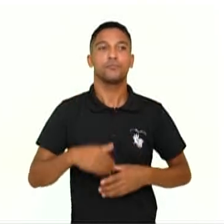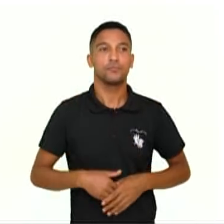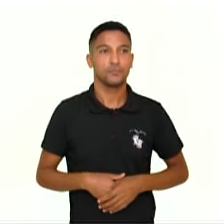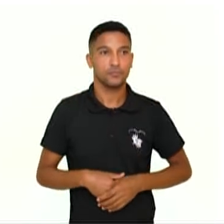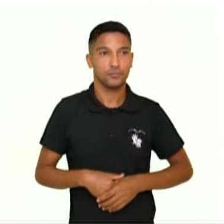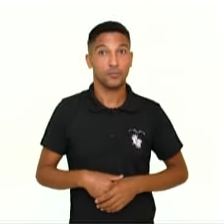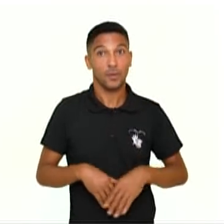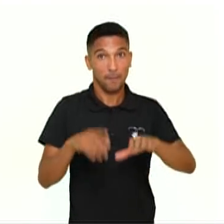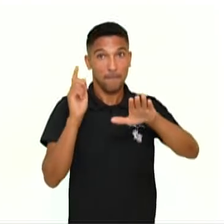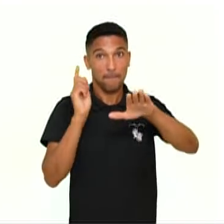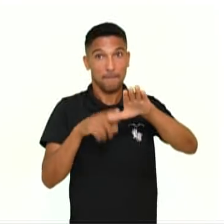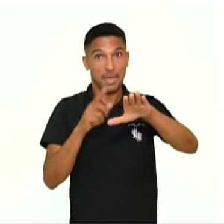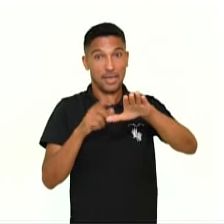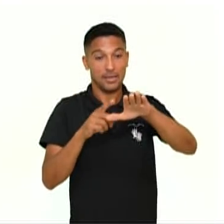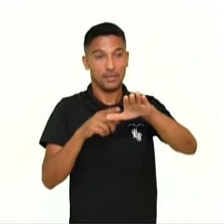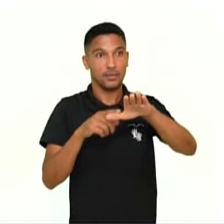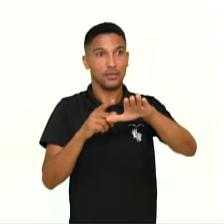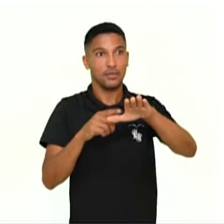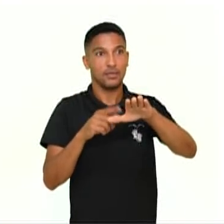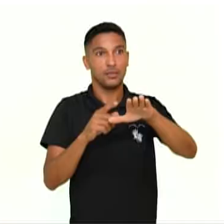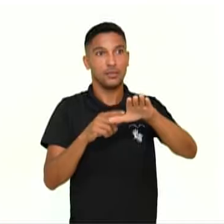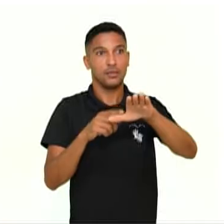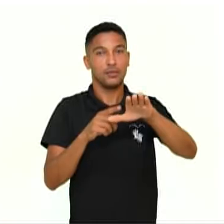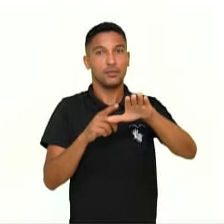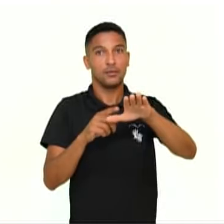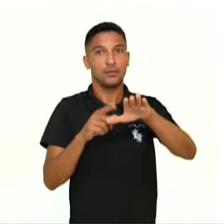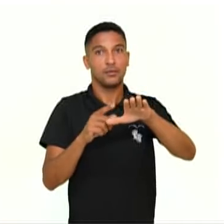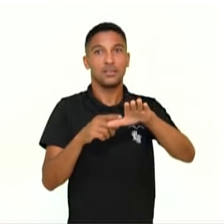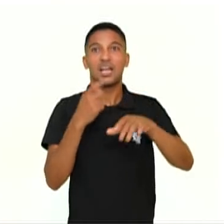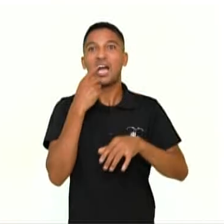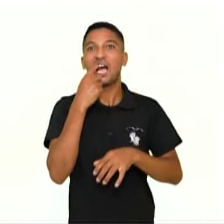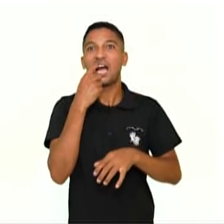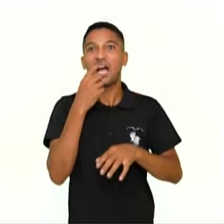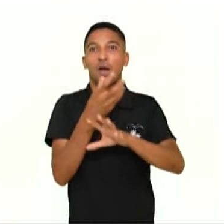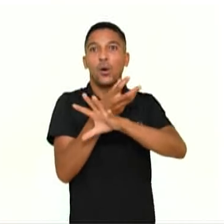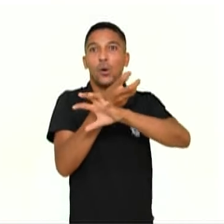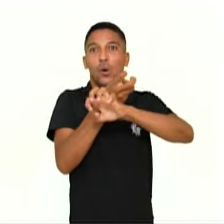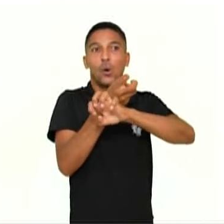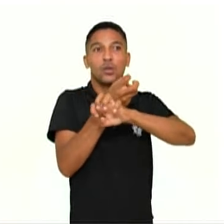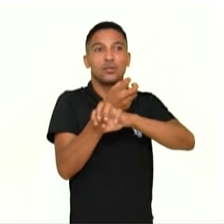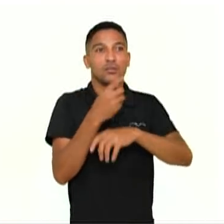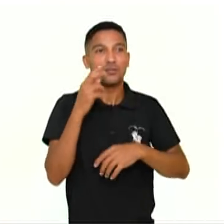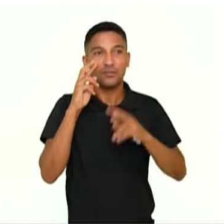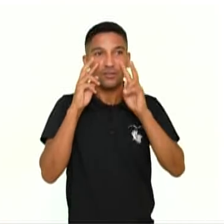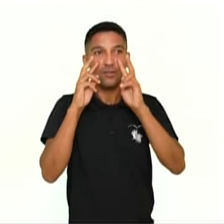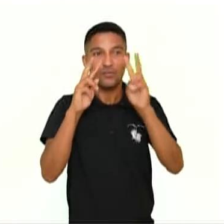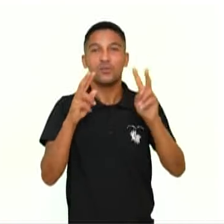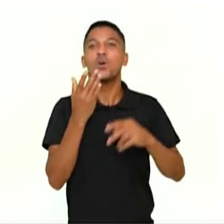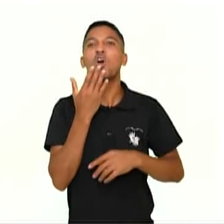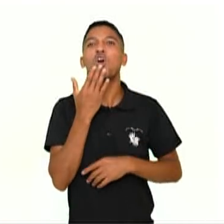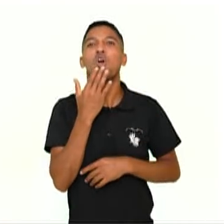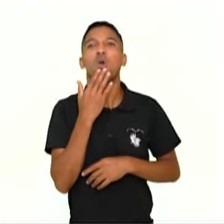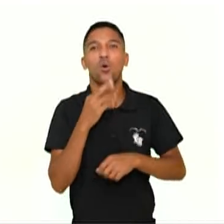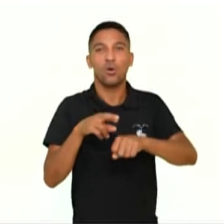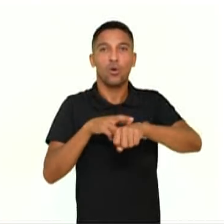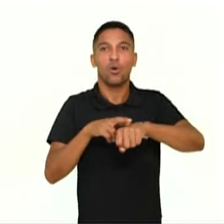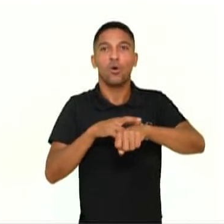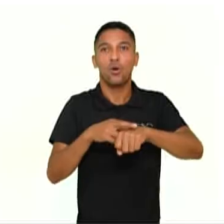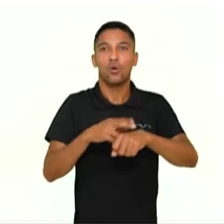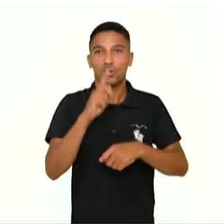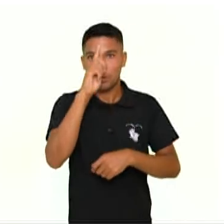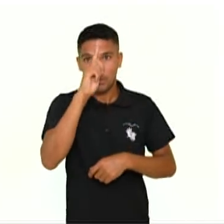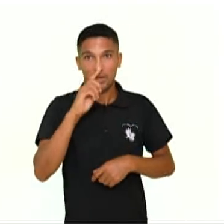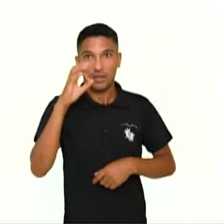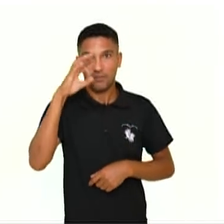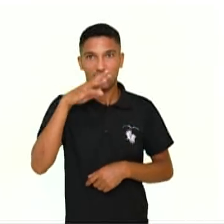de um pé. Os ossinhos que formam o nosso pé estão coloridos aqui em roxo, em amarelo, em verde e assim